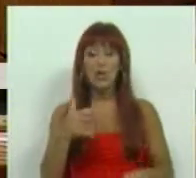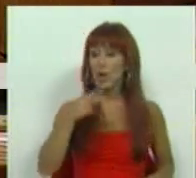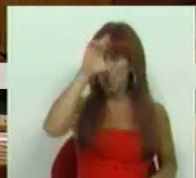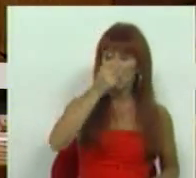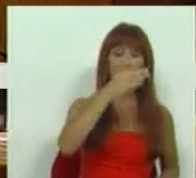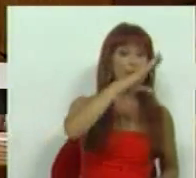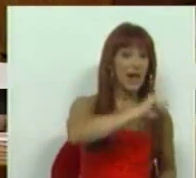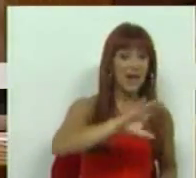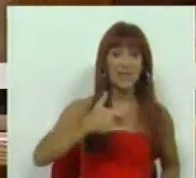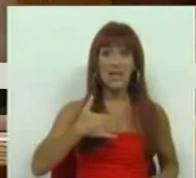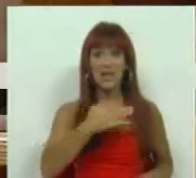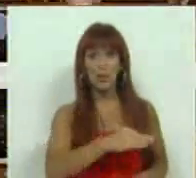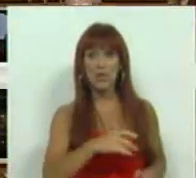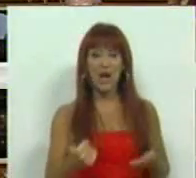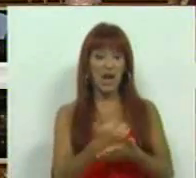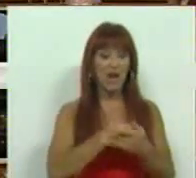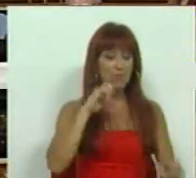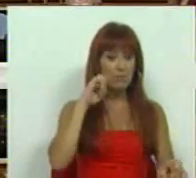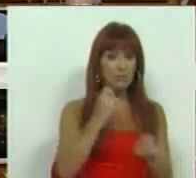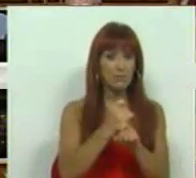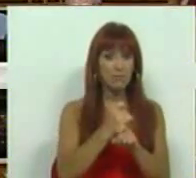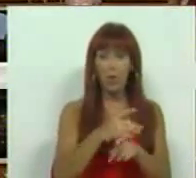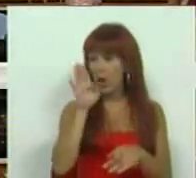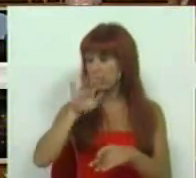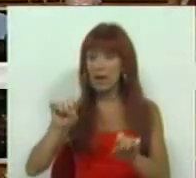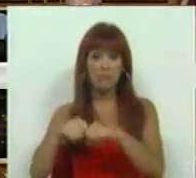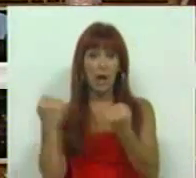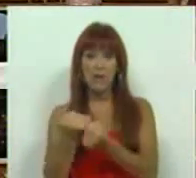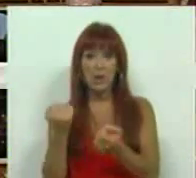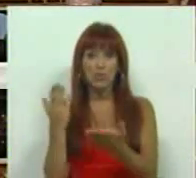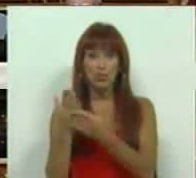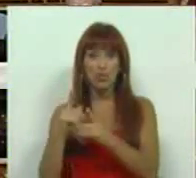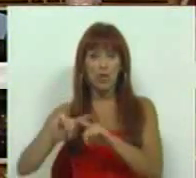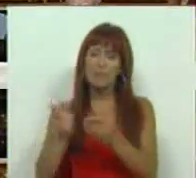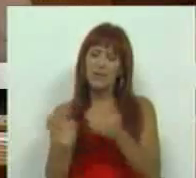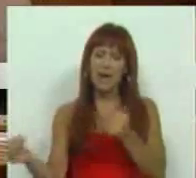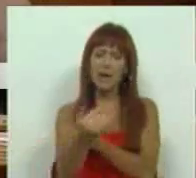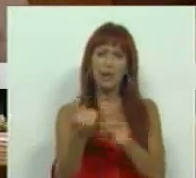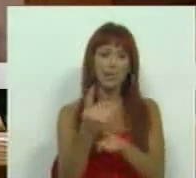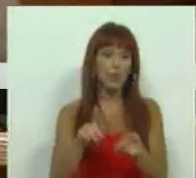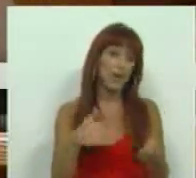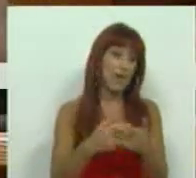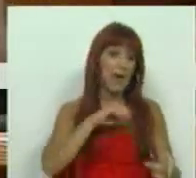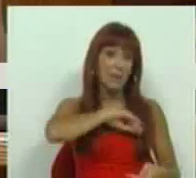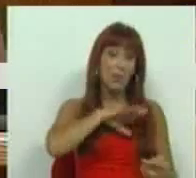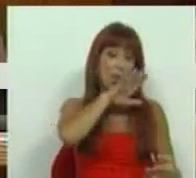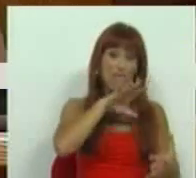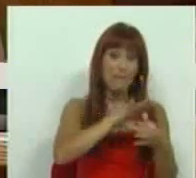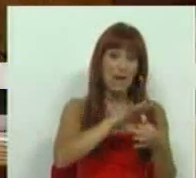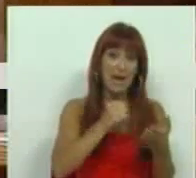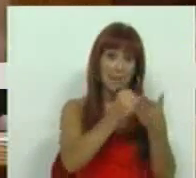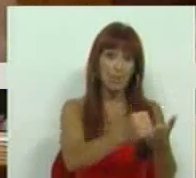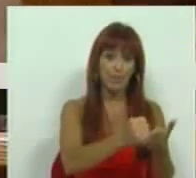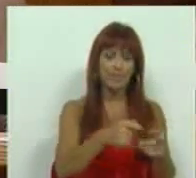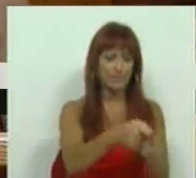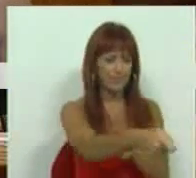PS e do CDS, a condição de recursos aplica-se à ação social escolar, embora de forma indireta, porque se aplica ao abono de família. Ora,